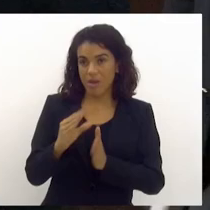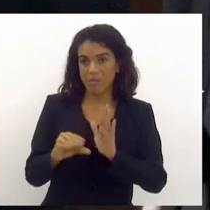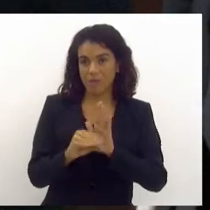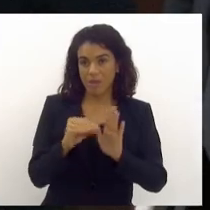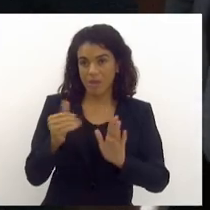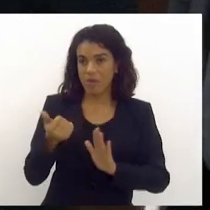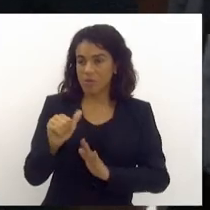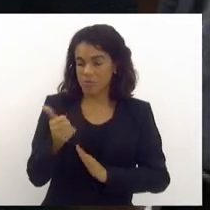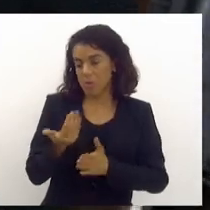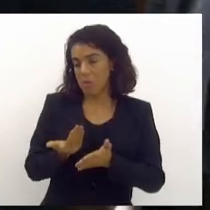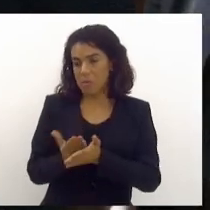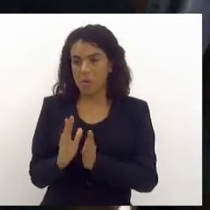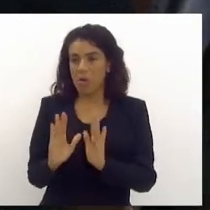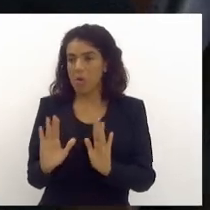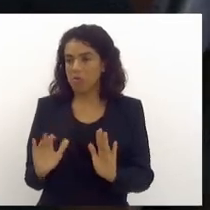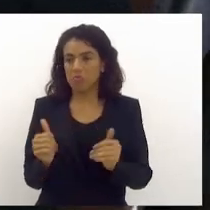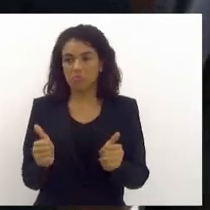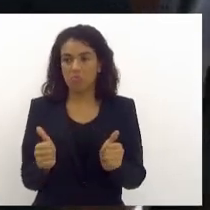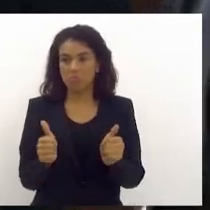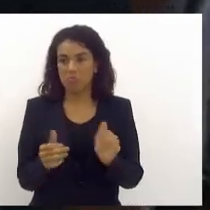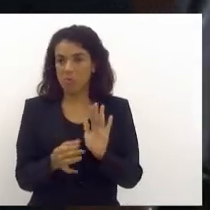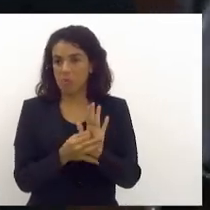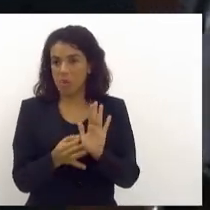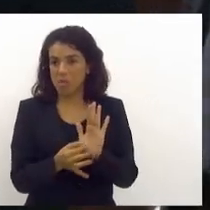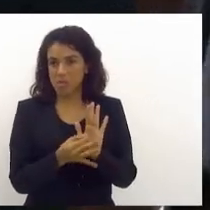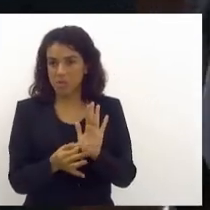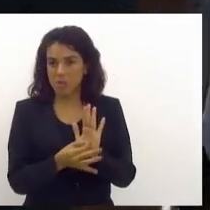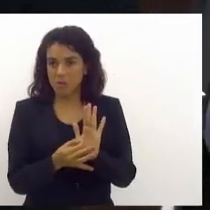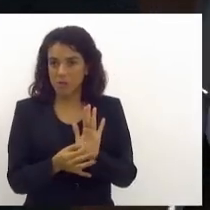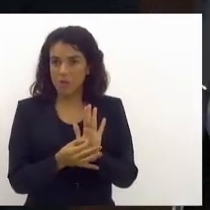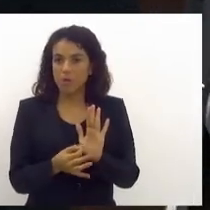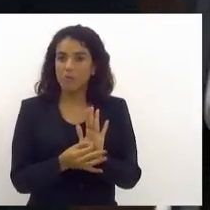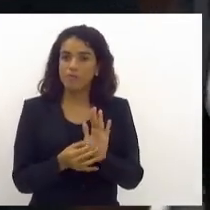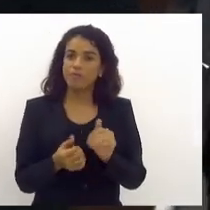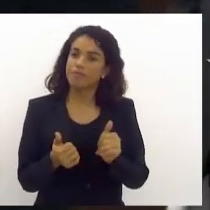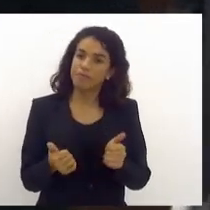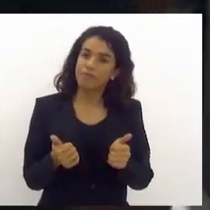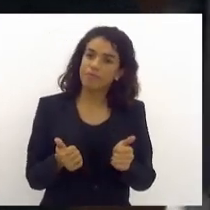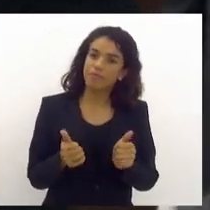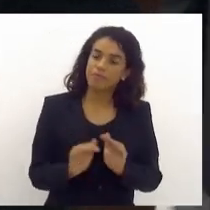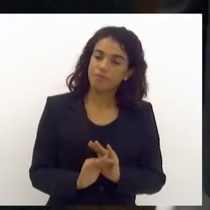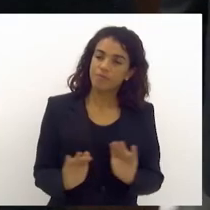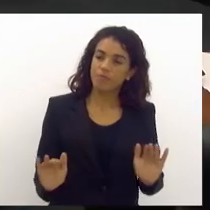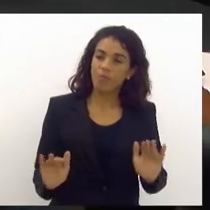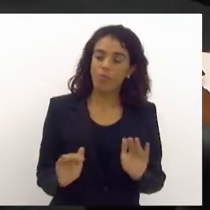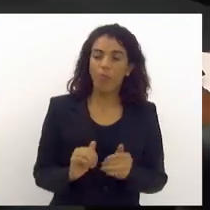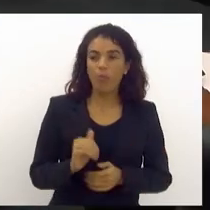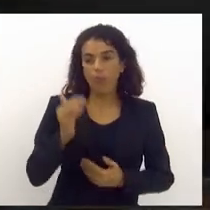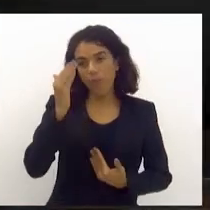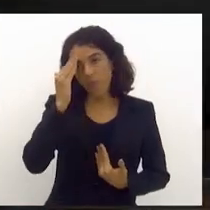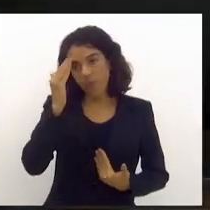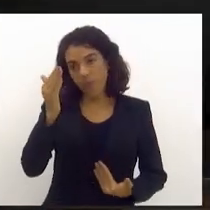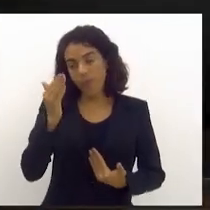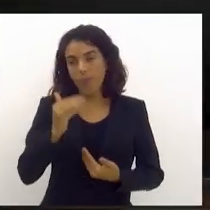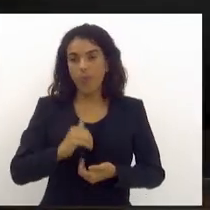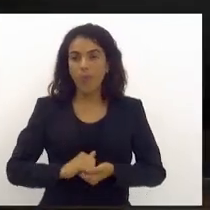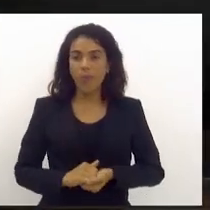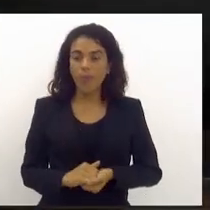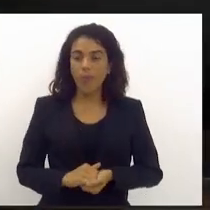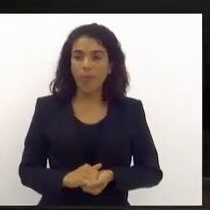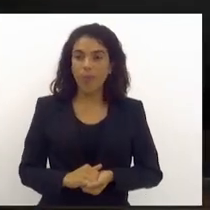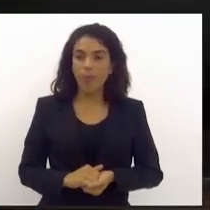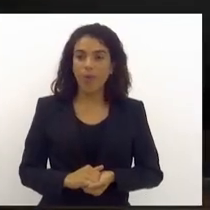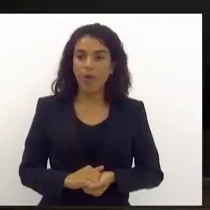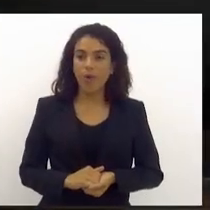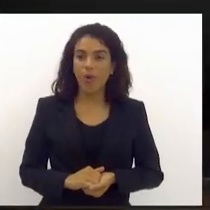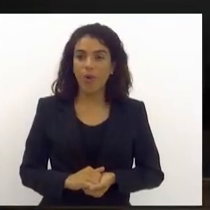aprovo no meu parecer. Perfeito. Muito obrigado mais uma vez. O senhor está